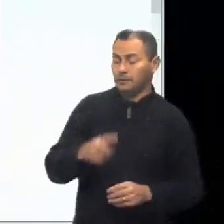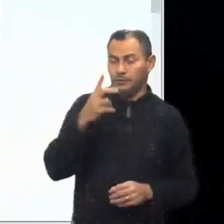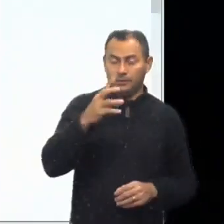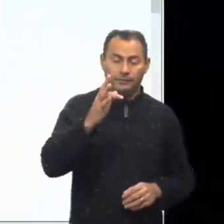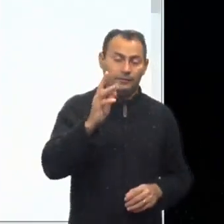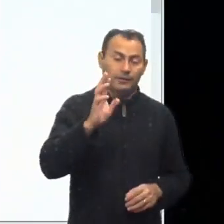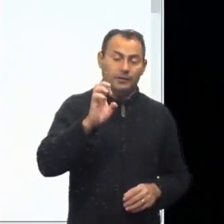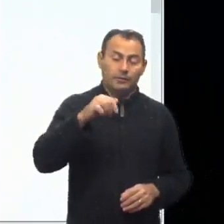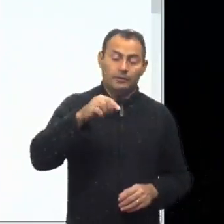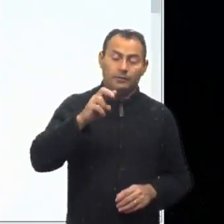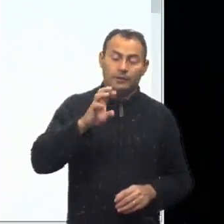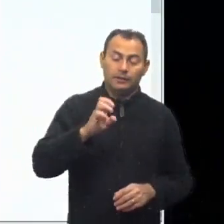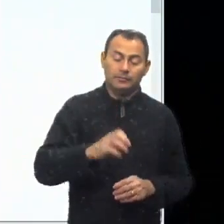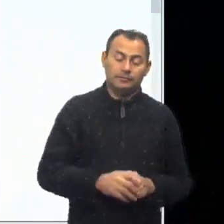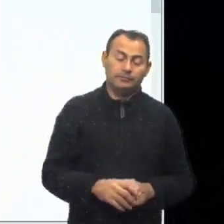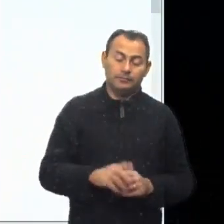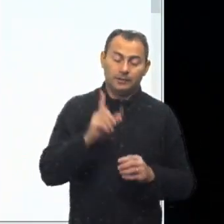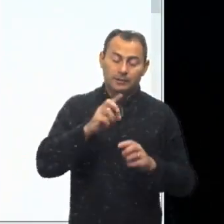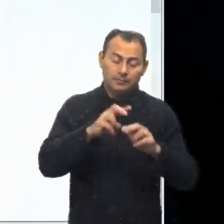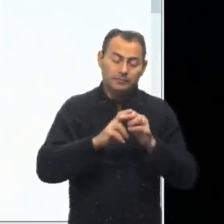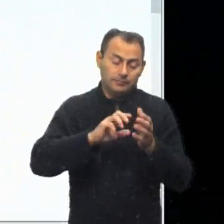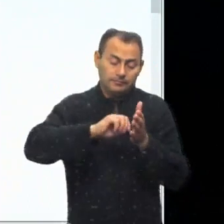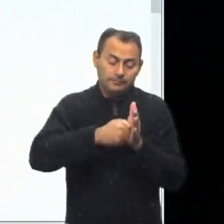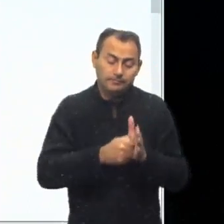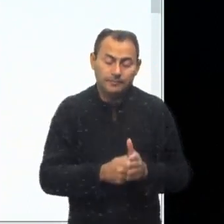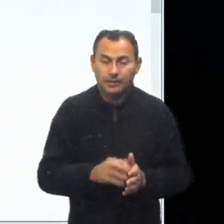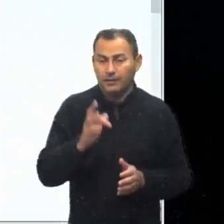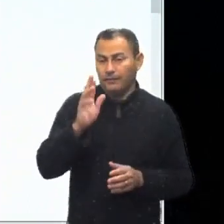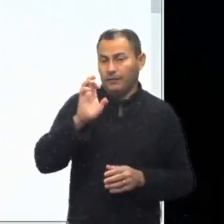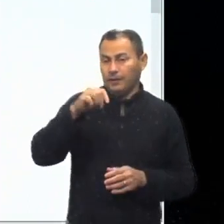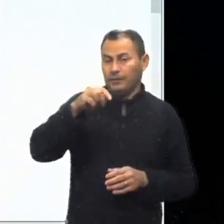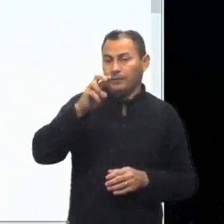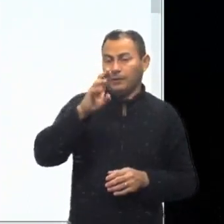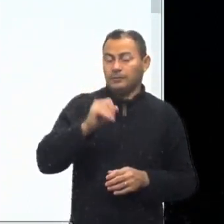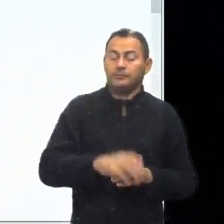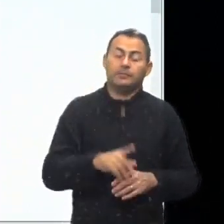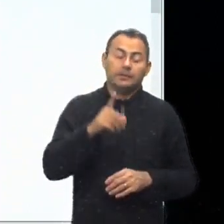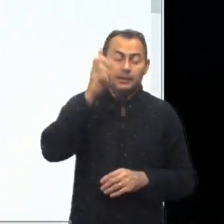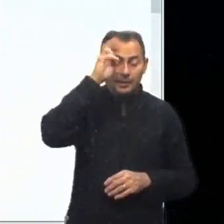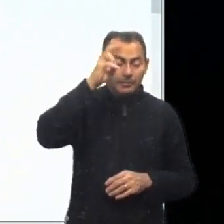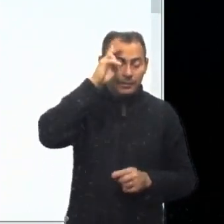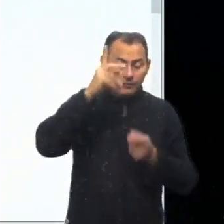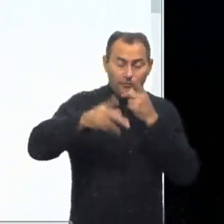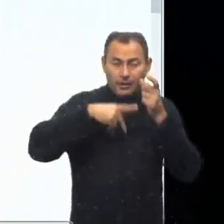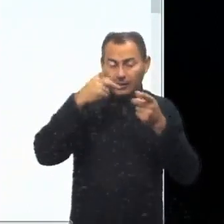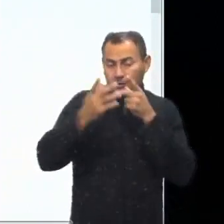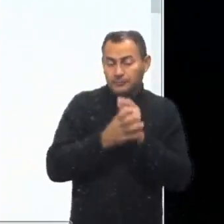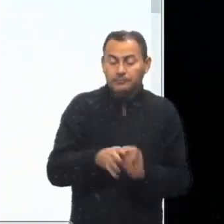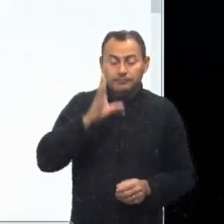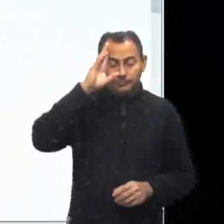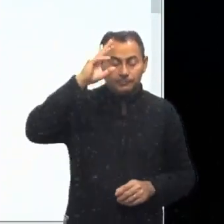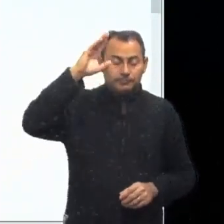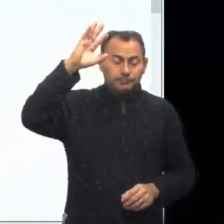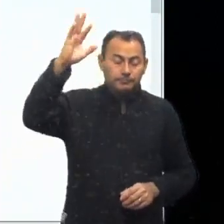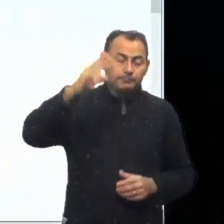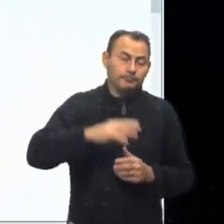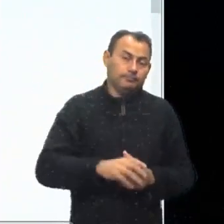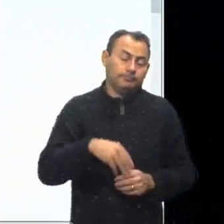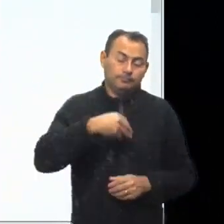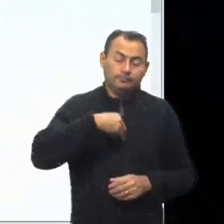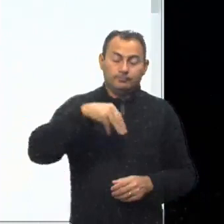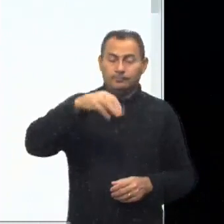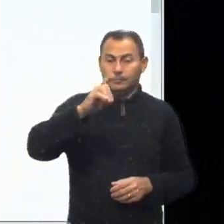frequências, que vai ser o chaveamento da frequência. Então, você lembra que eu falei que na teoria a